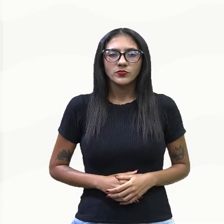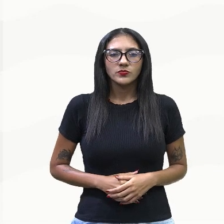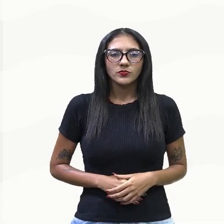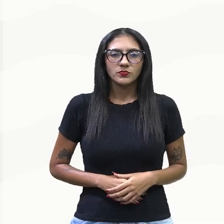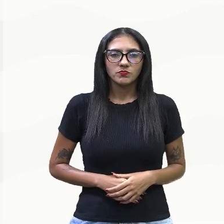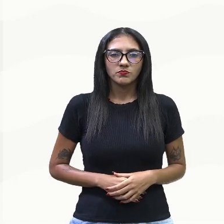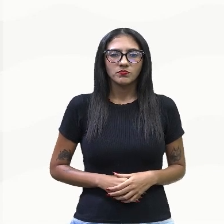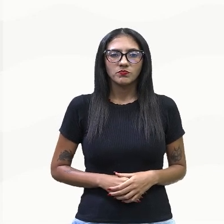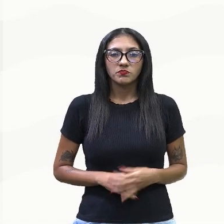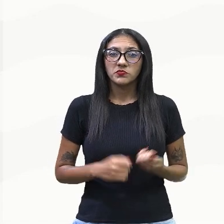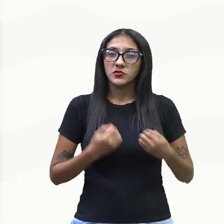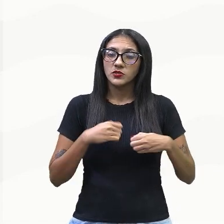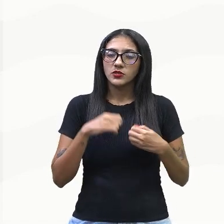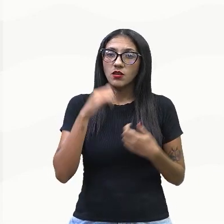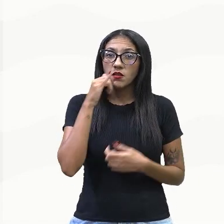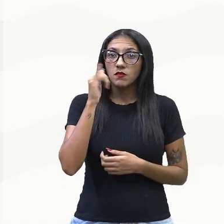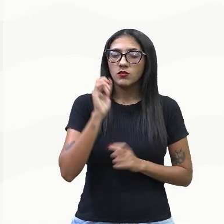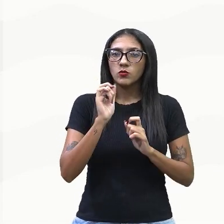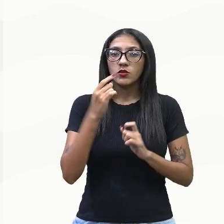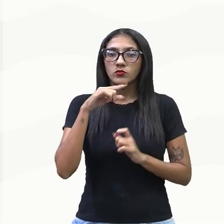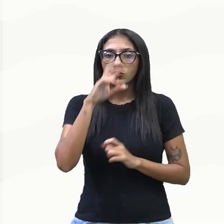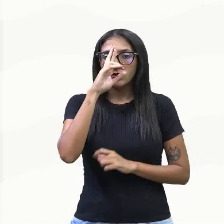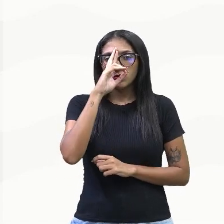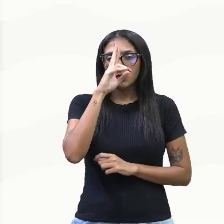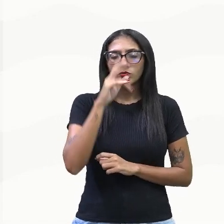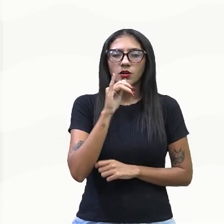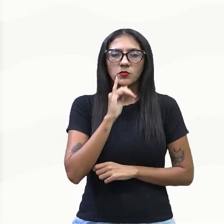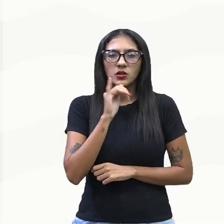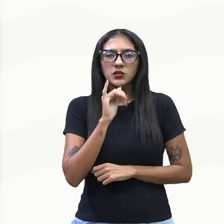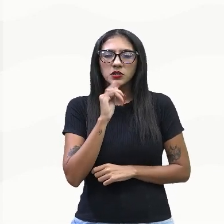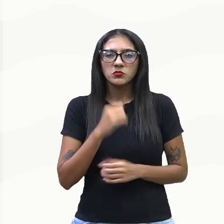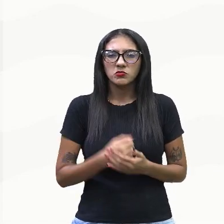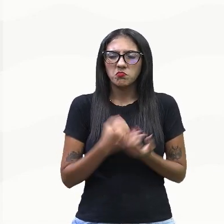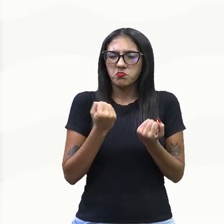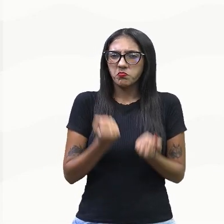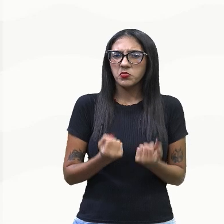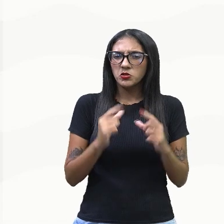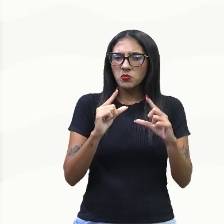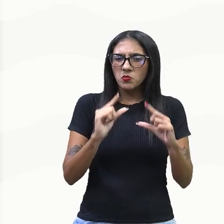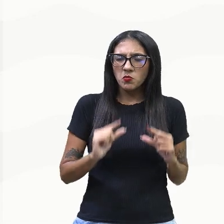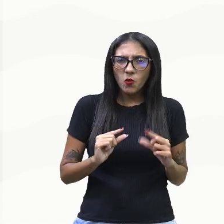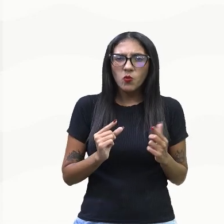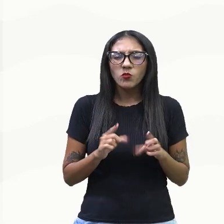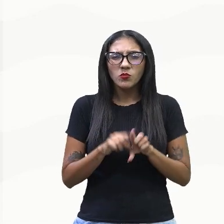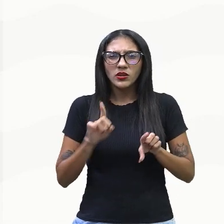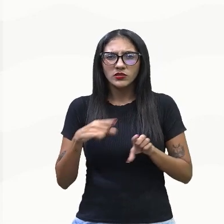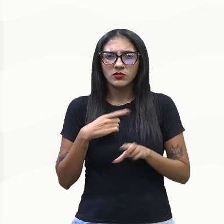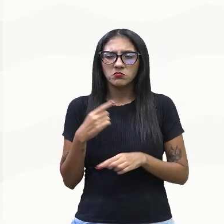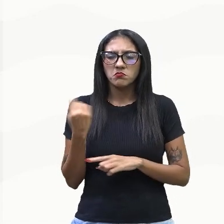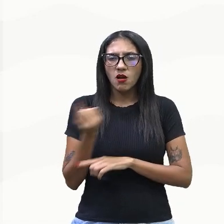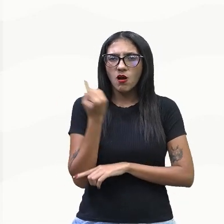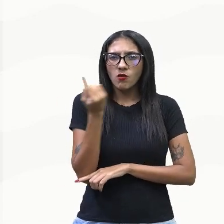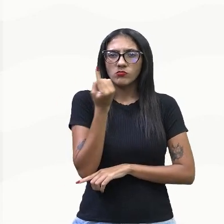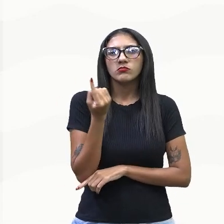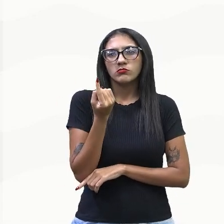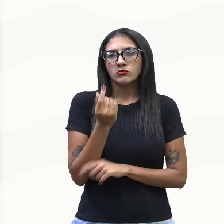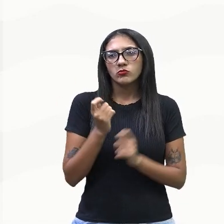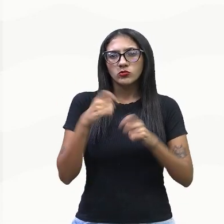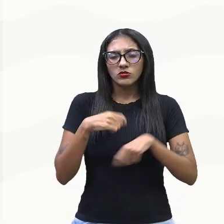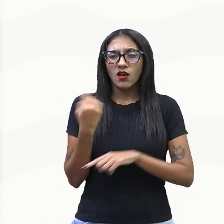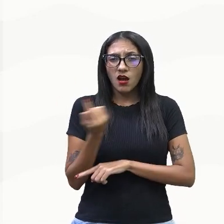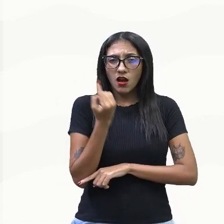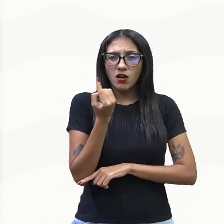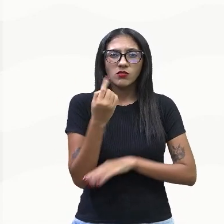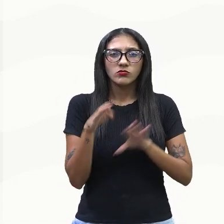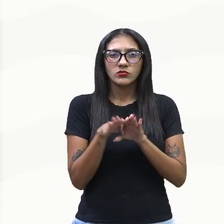Não confundam baixo peso com baixa altura, não tem nada a ver. Uma pessoa pode ser alta, ok? Super